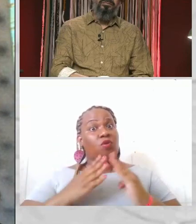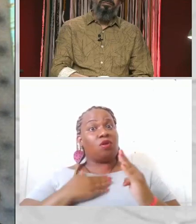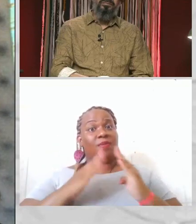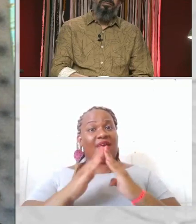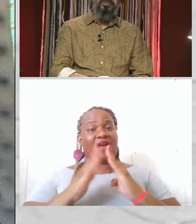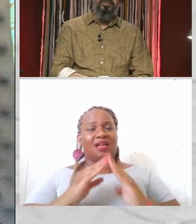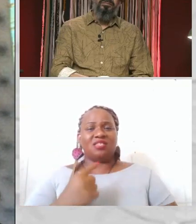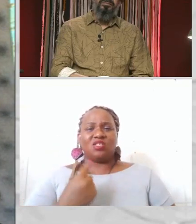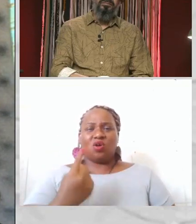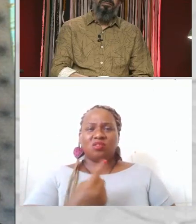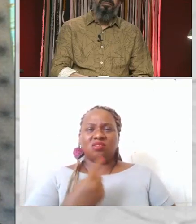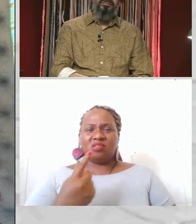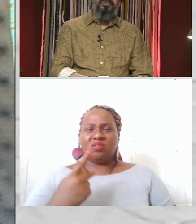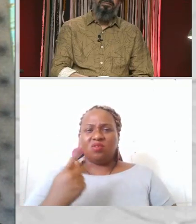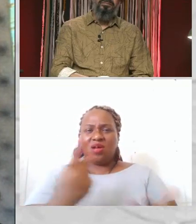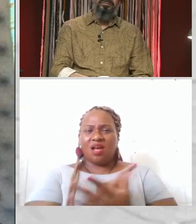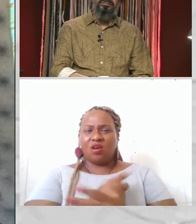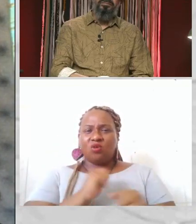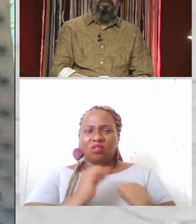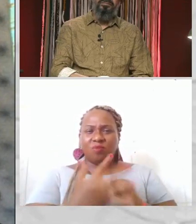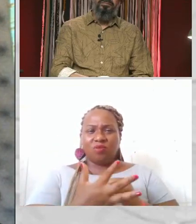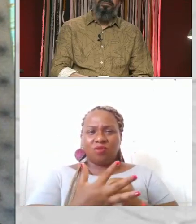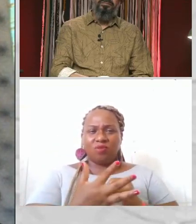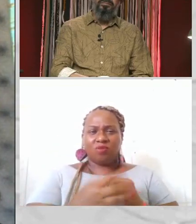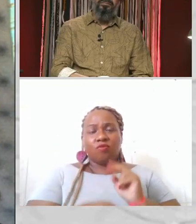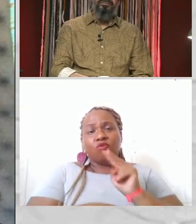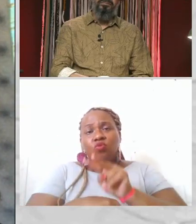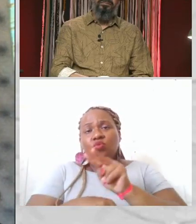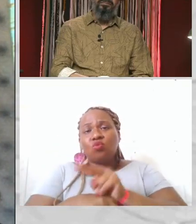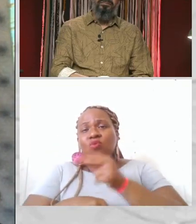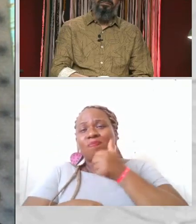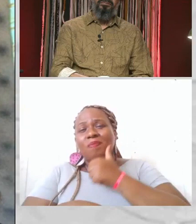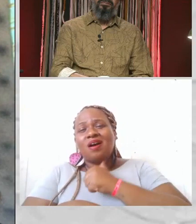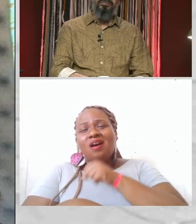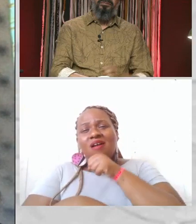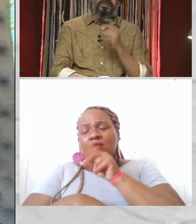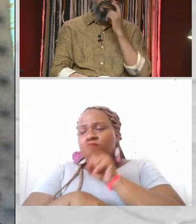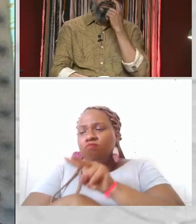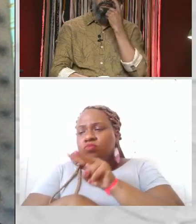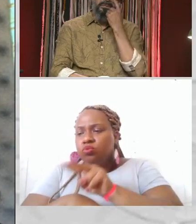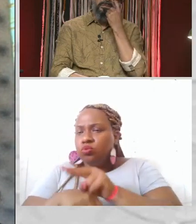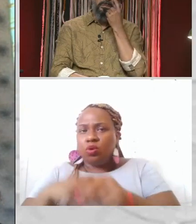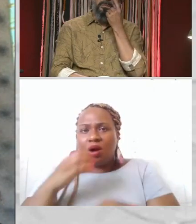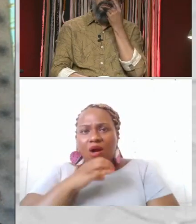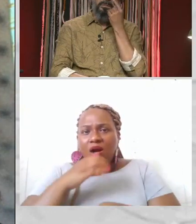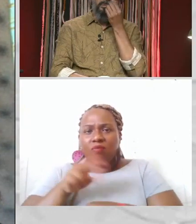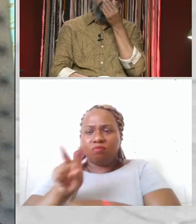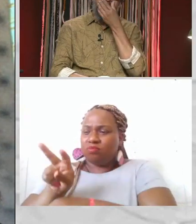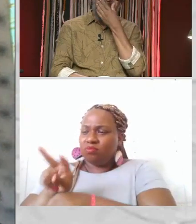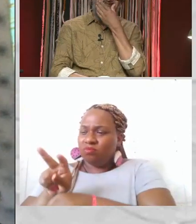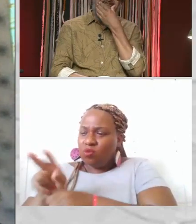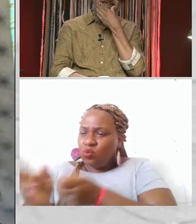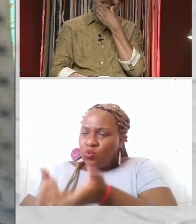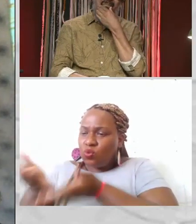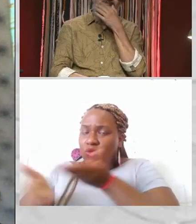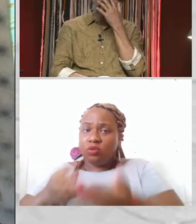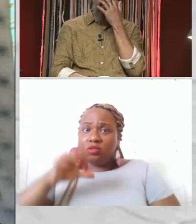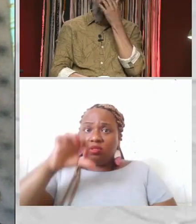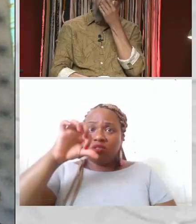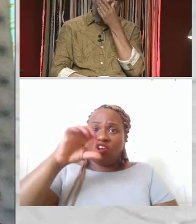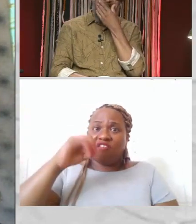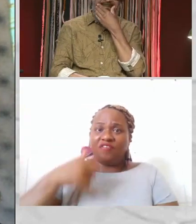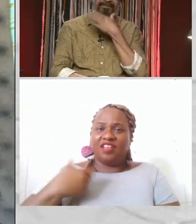coisa da pandemia surgiu, eu fui cuidar da minha velha. Corri para cuidar da minha mãe, que está com 90 anos, e